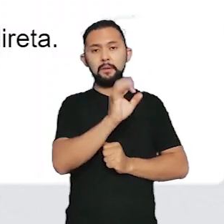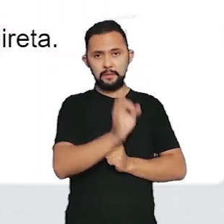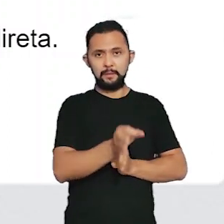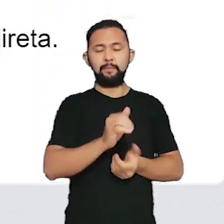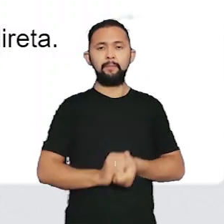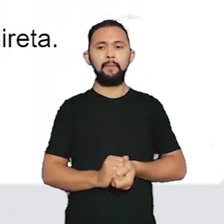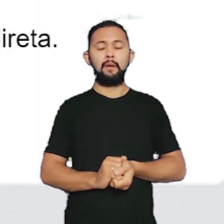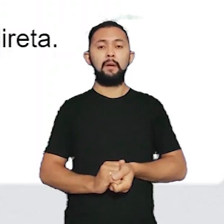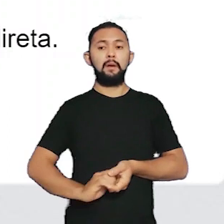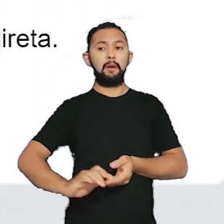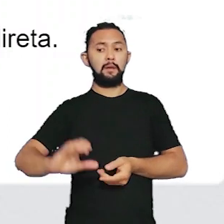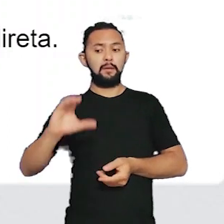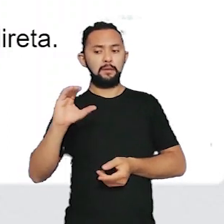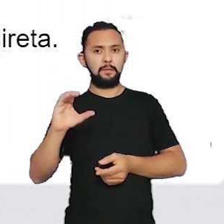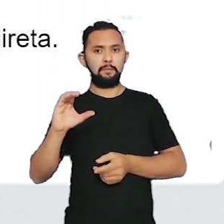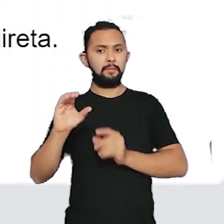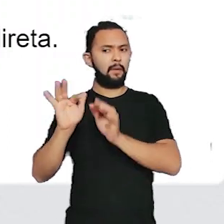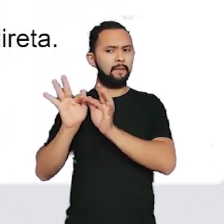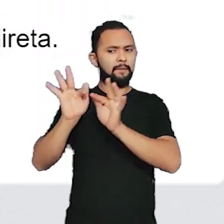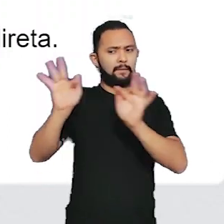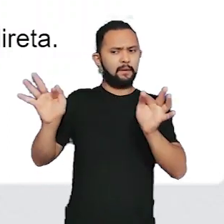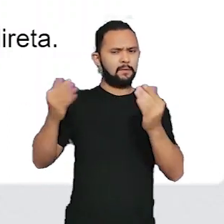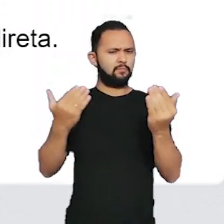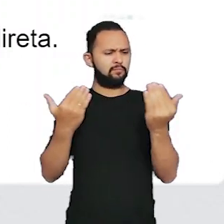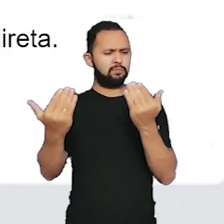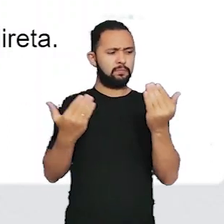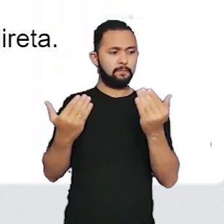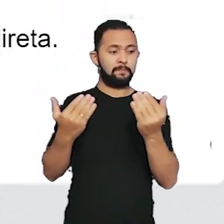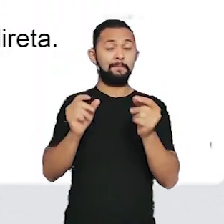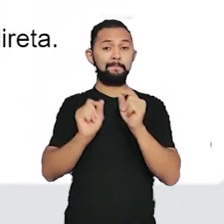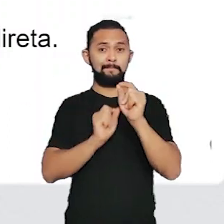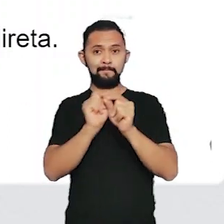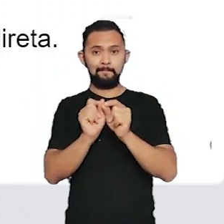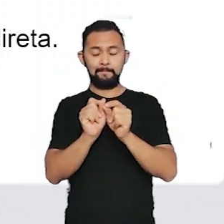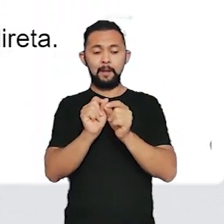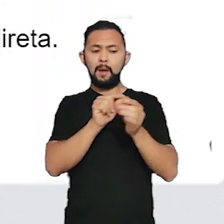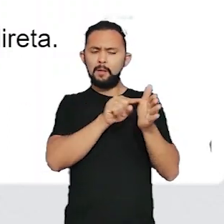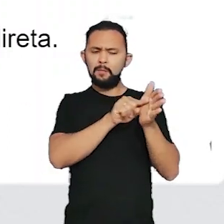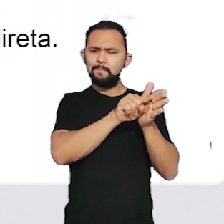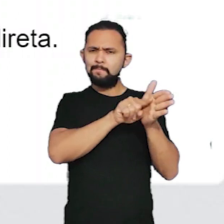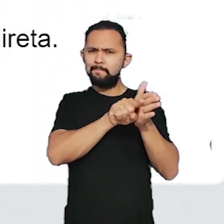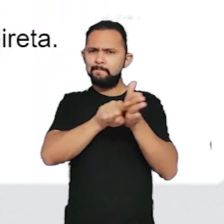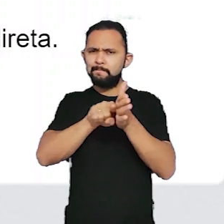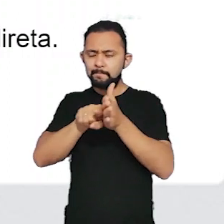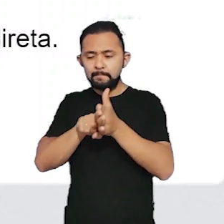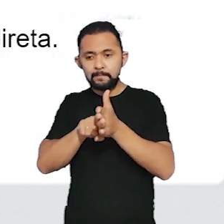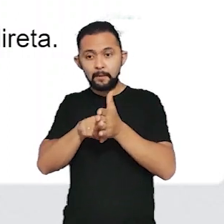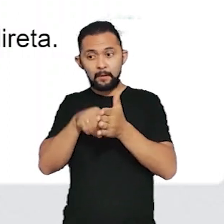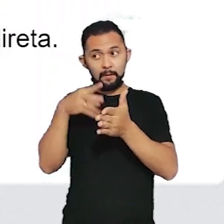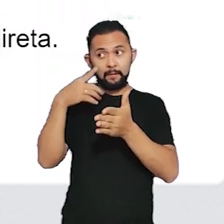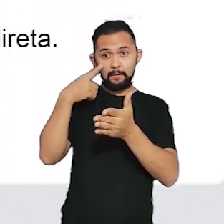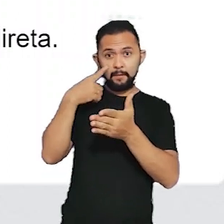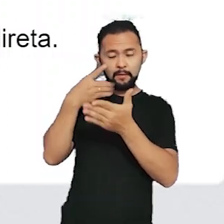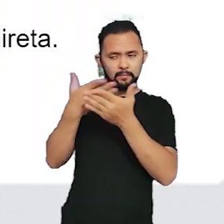Meu paladar deixou de ser monótono. Comecei a provar alimentos que nunca havia provado antes,